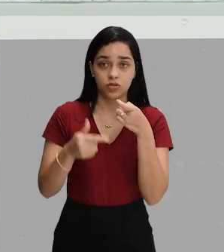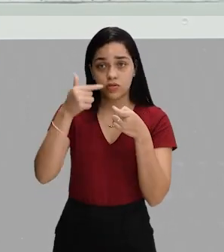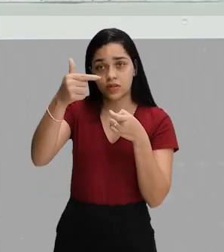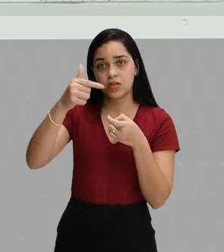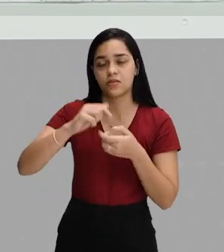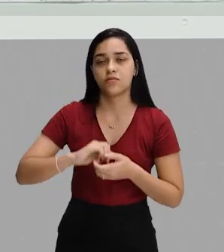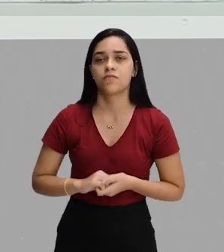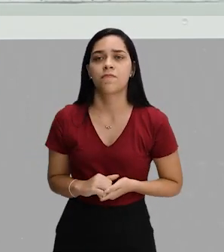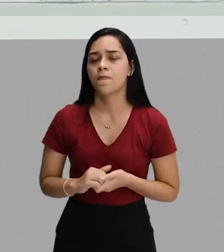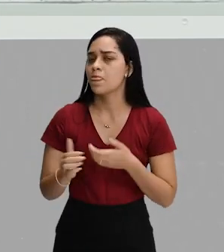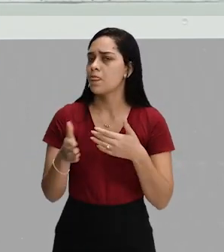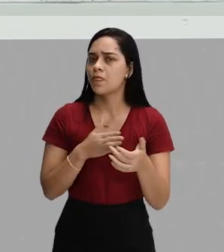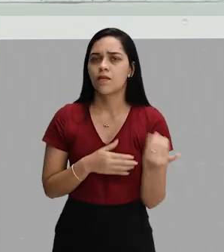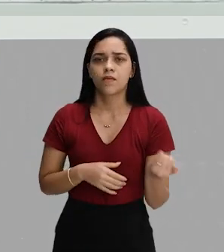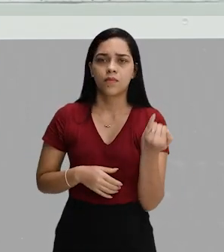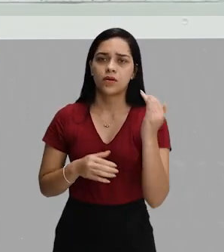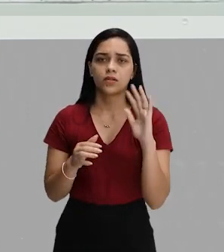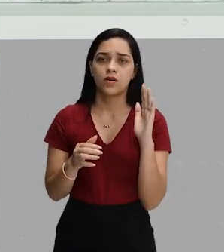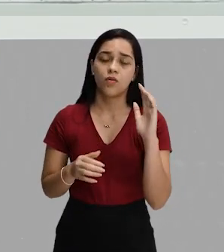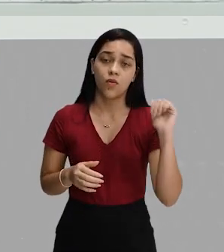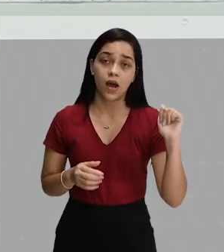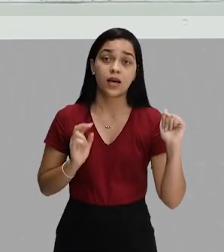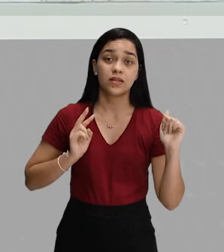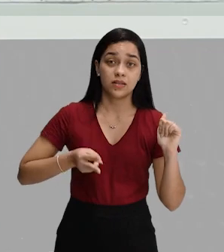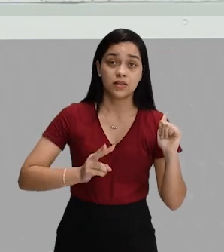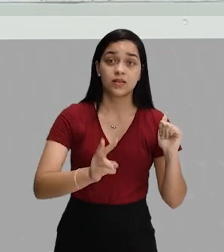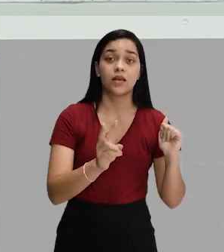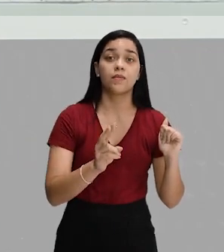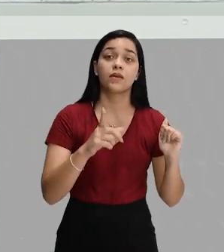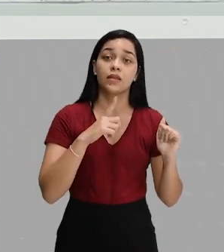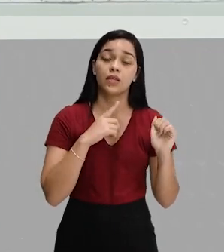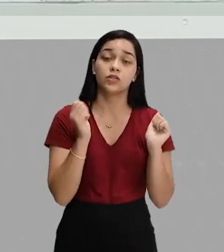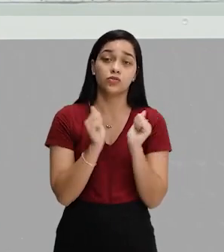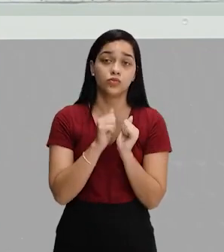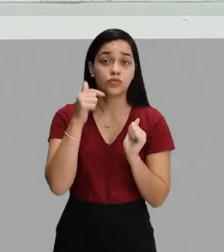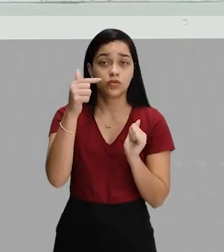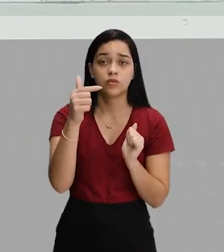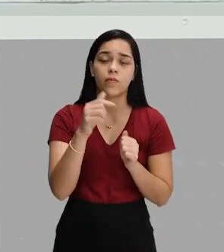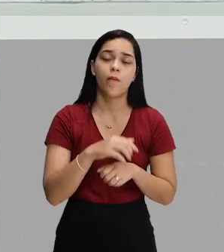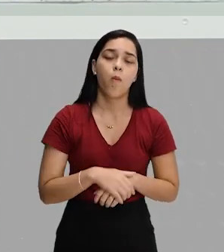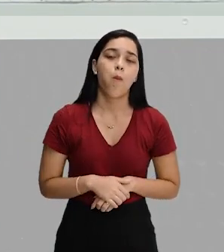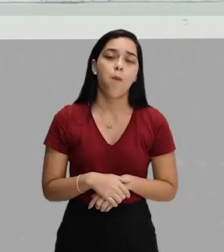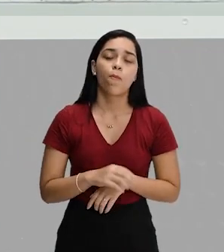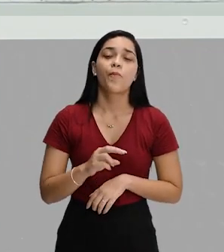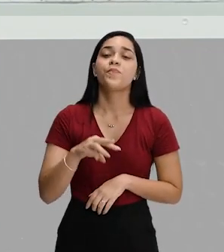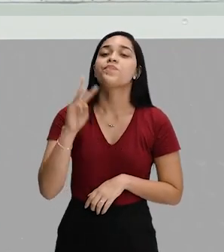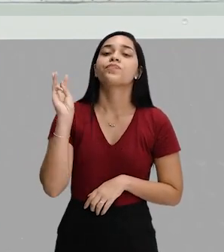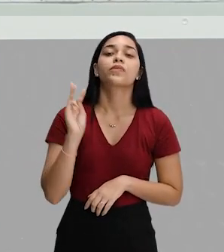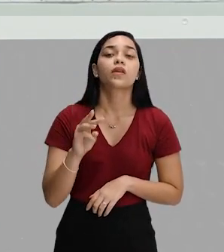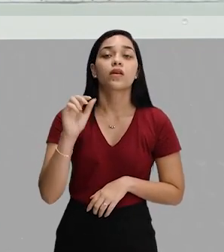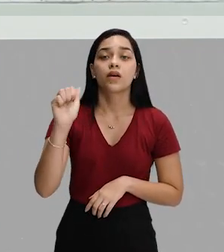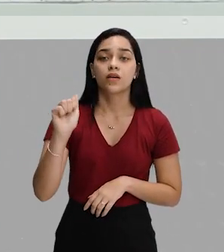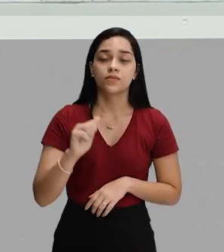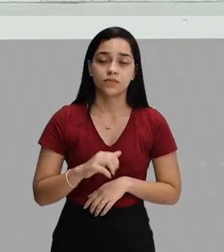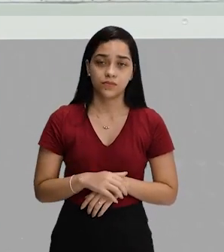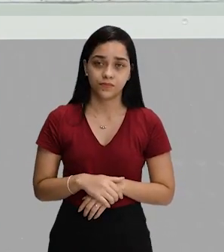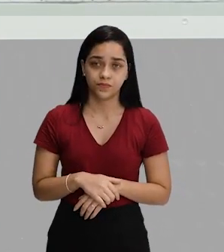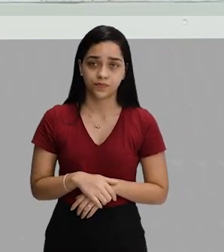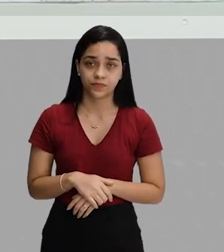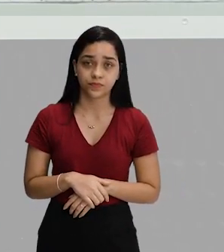quadrado. Não importa. O coeficiente A vai ser sempre o cara que acompanha ele. Então, quem é o coeficiente A? Está aqui,